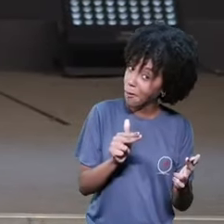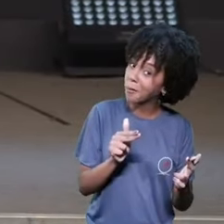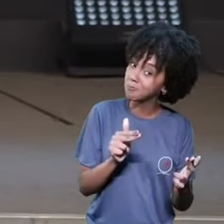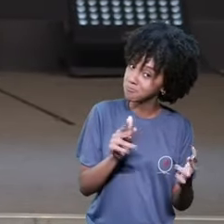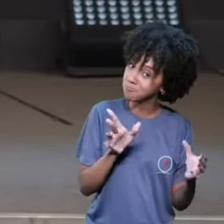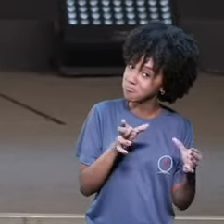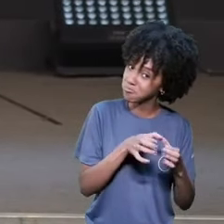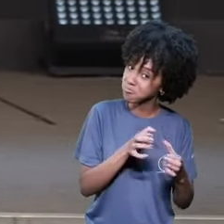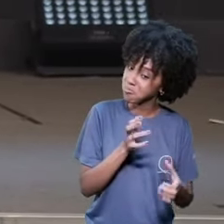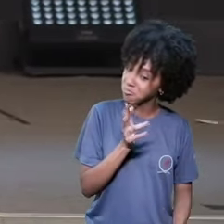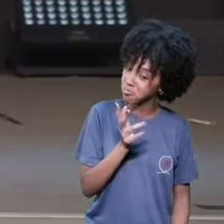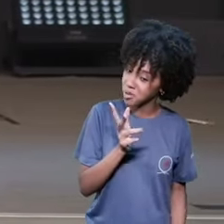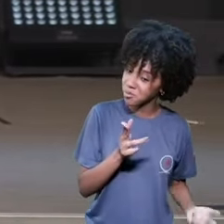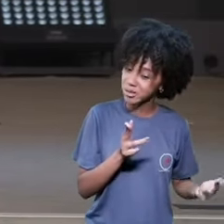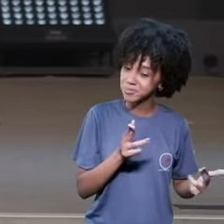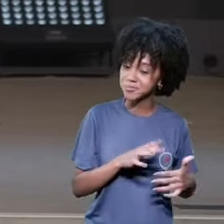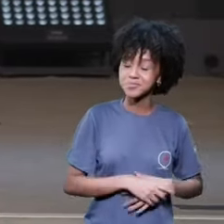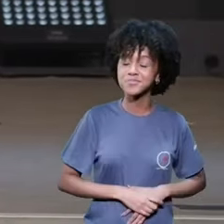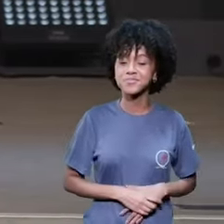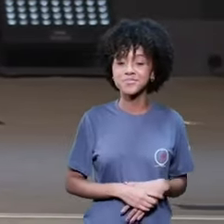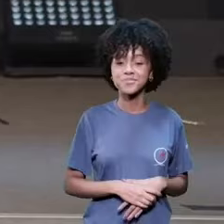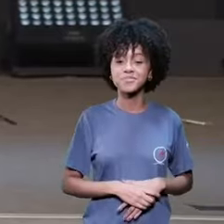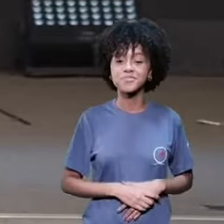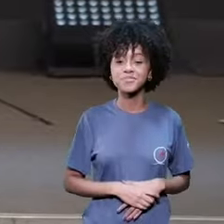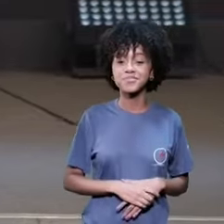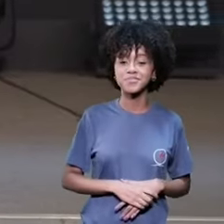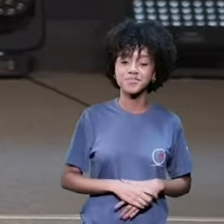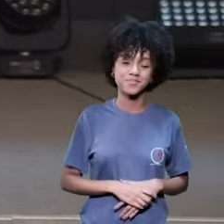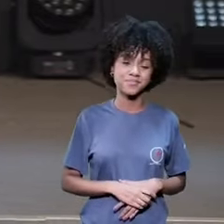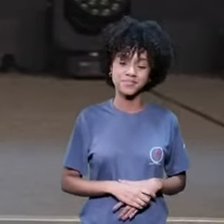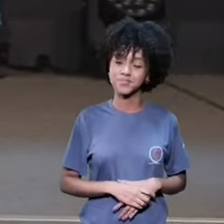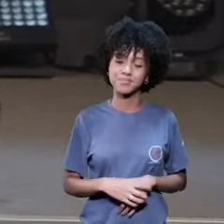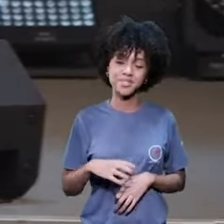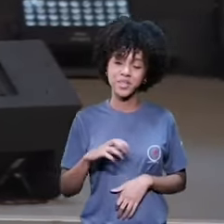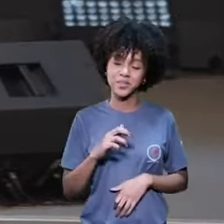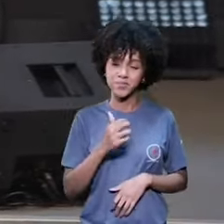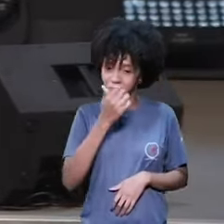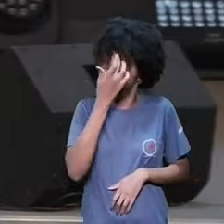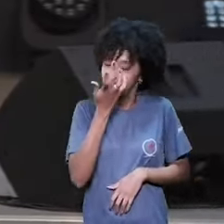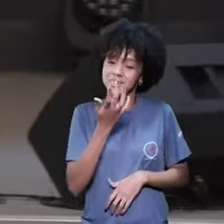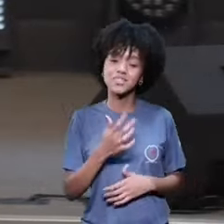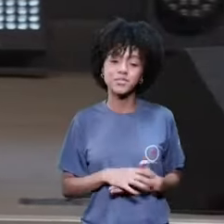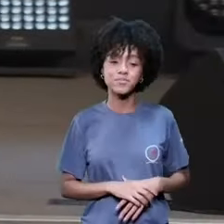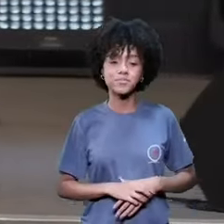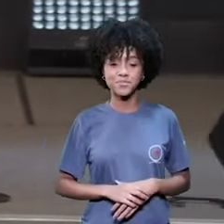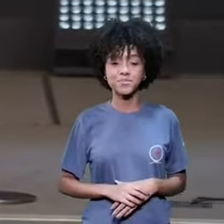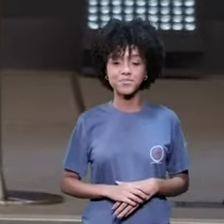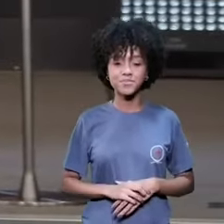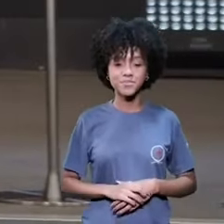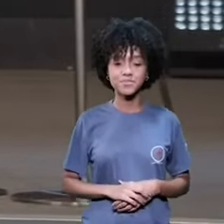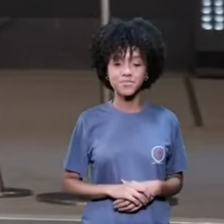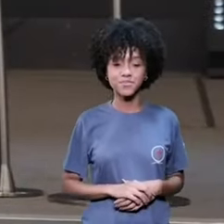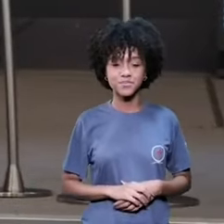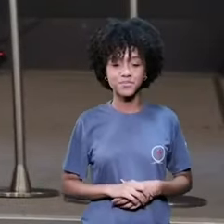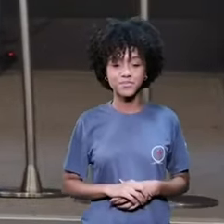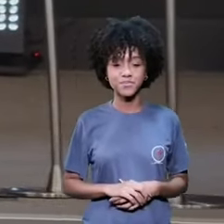se falar assim, não, pastor, bota aí que isso aí é mole pra gente. Não tem, Lucas, uns adolescentes que...